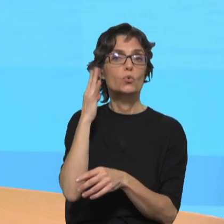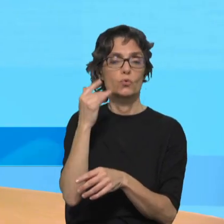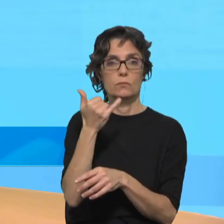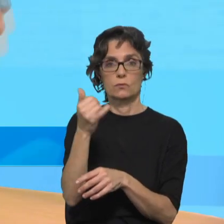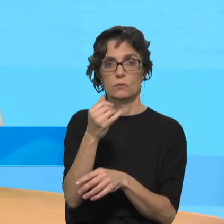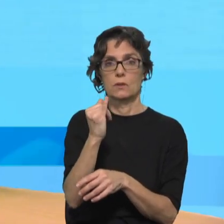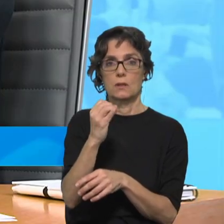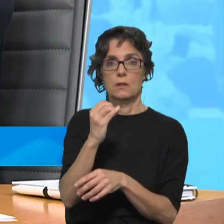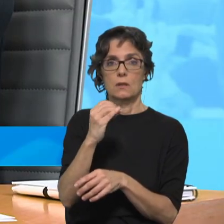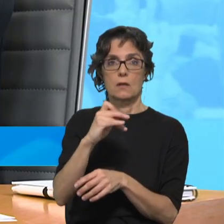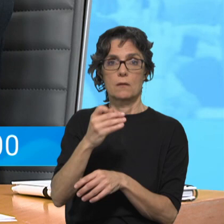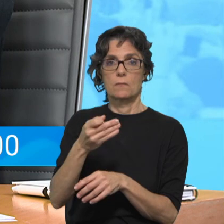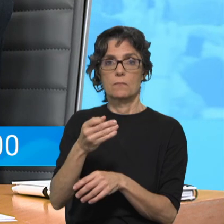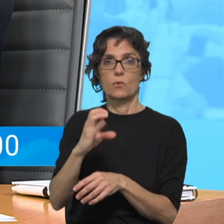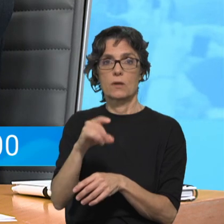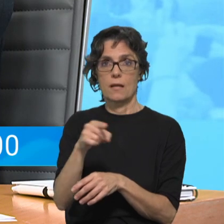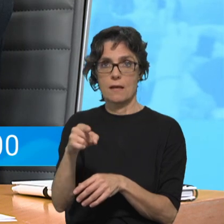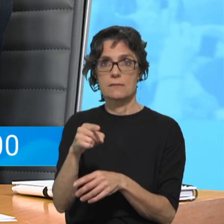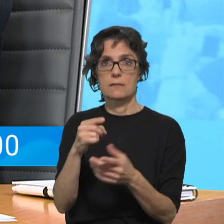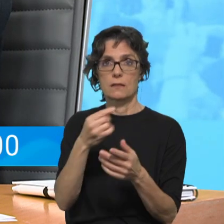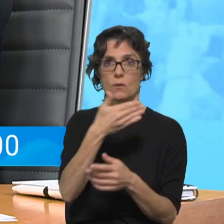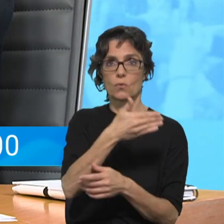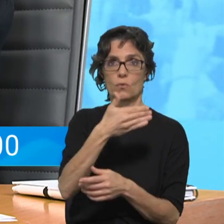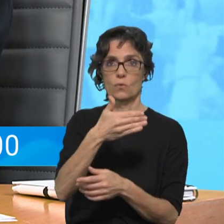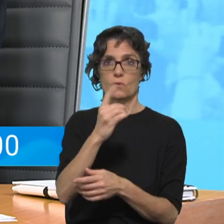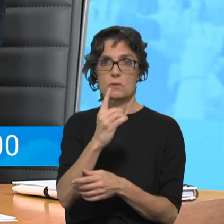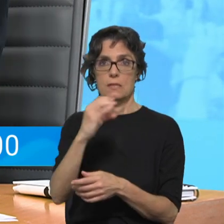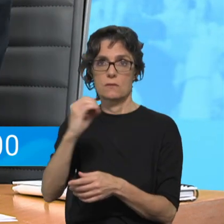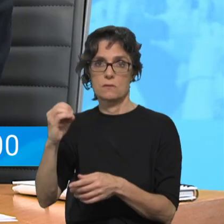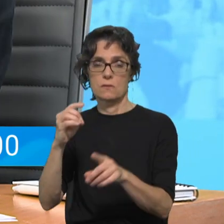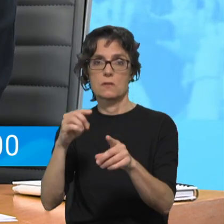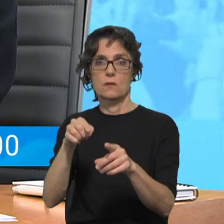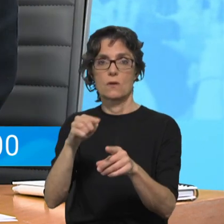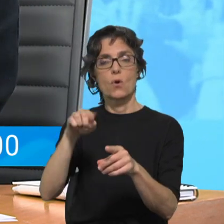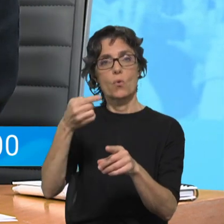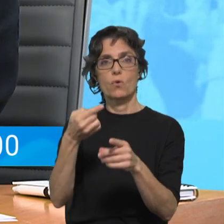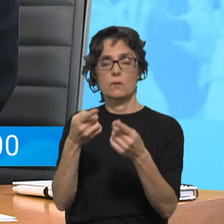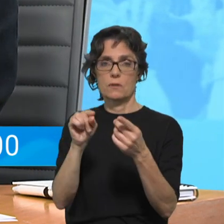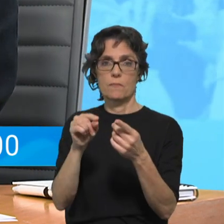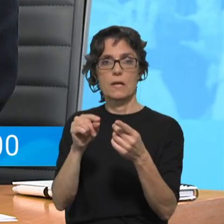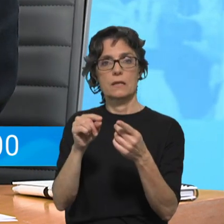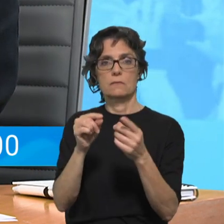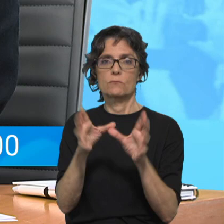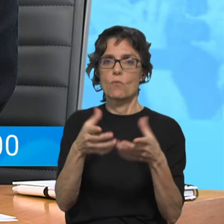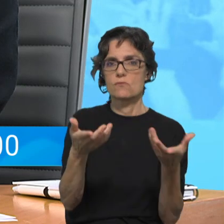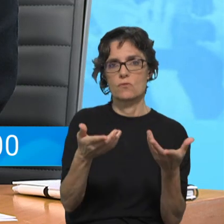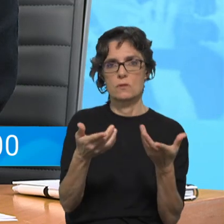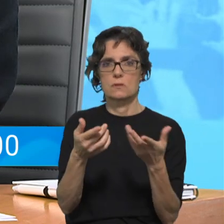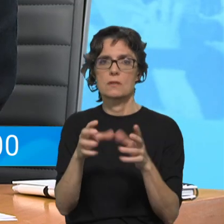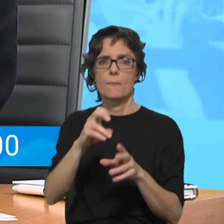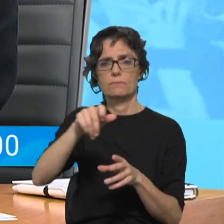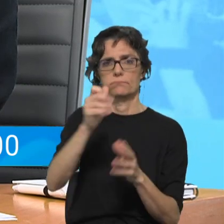Criança, seja da APAV, seja outras iniciativas que se tomem neste sentido, e nomeadamente na Igreja Católica, às comissões em cada diocese. Sem